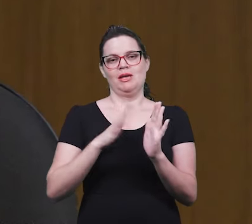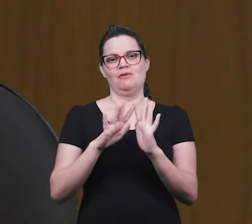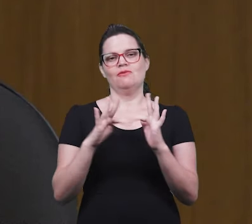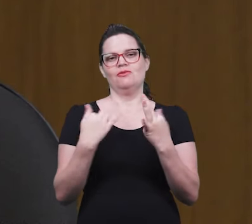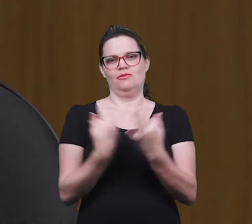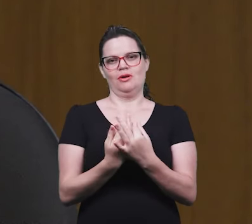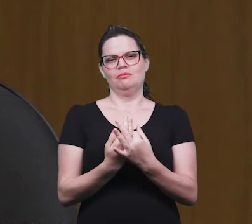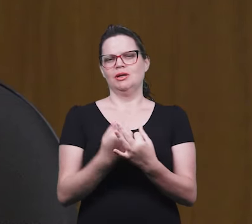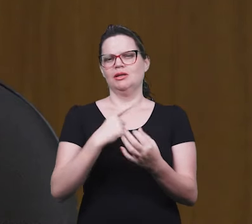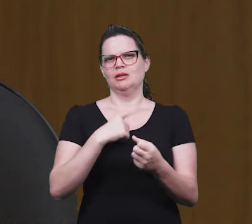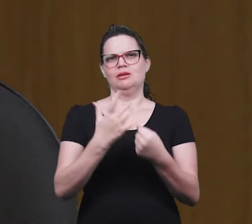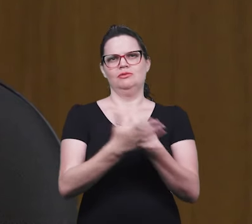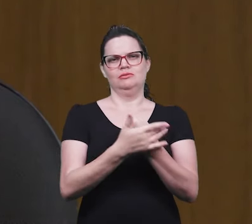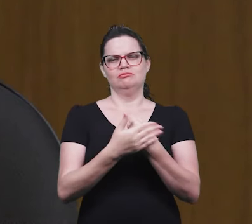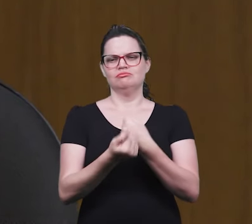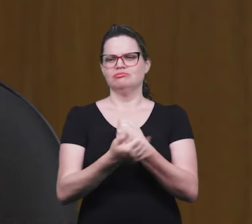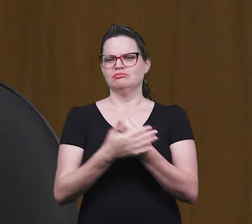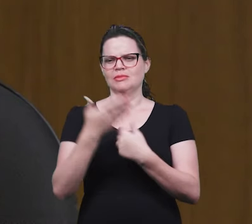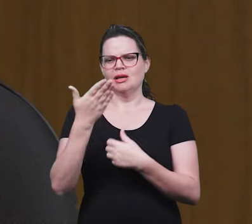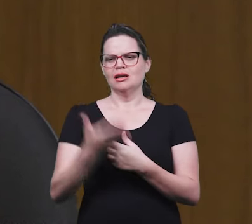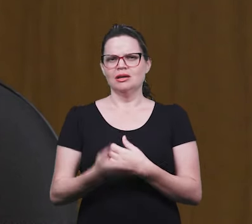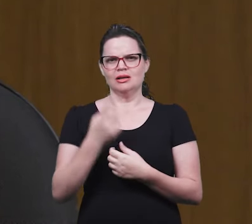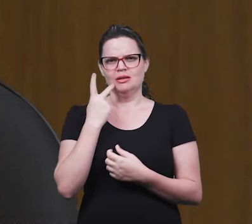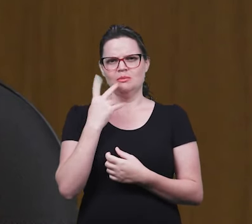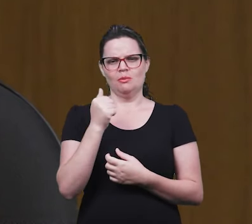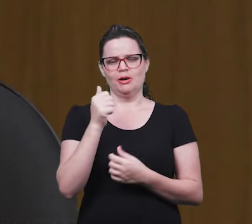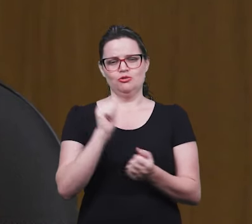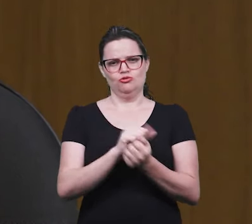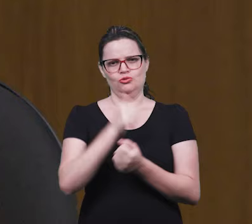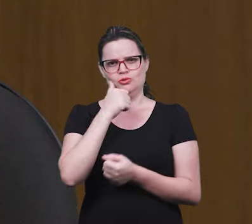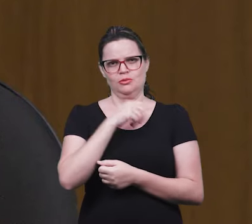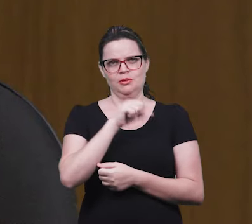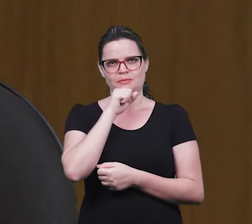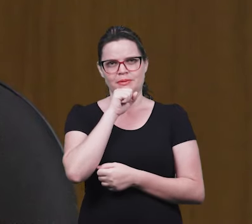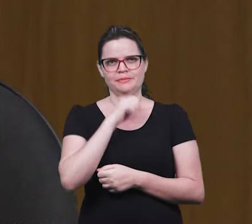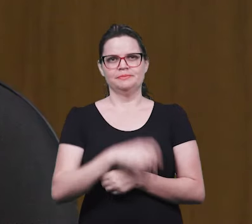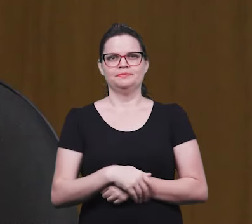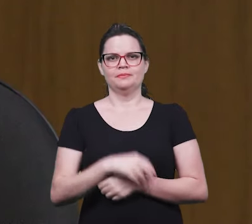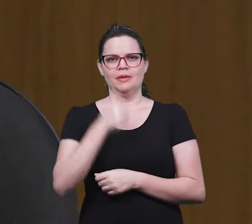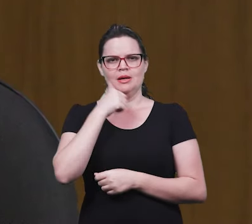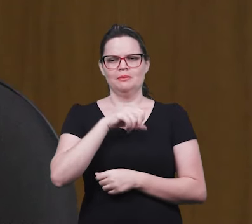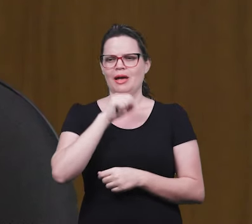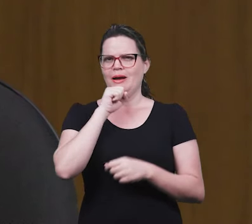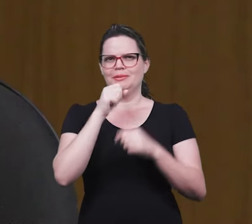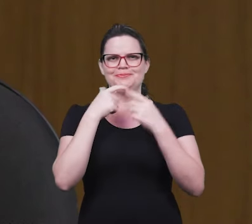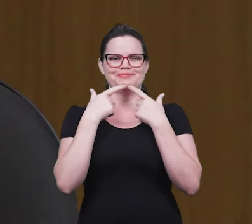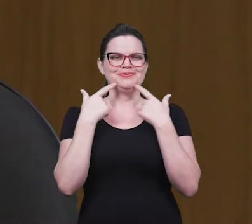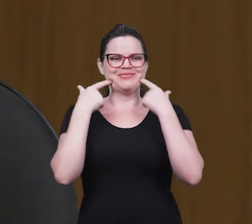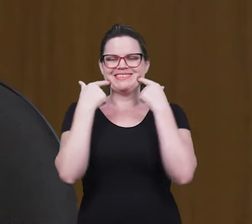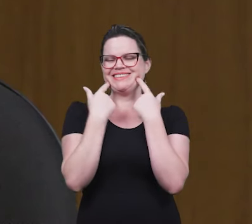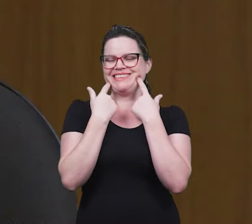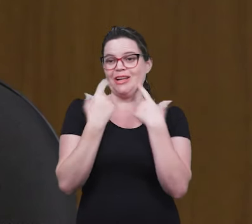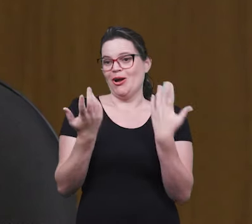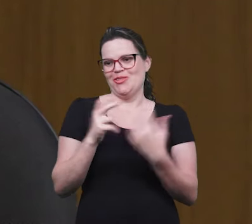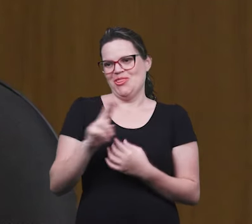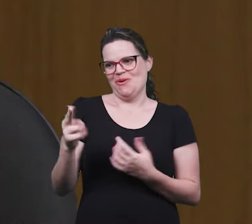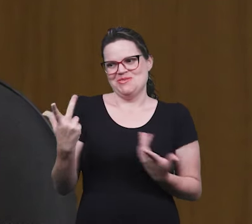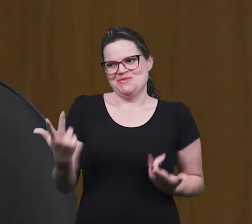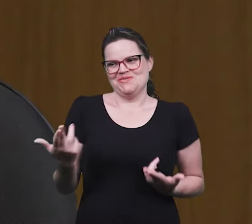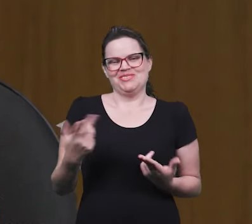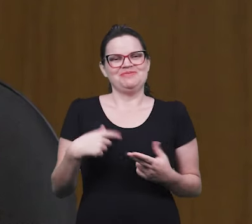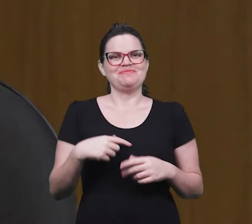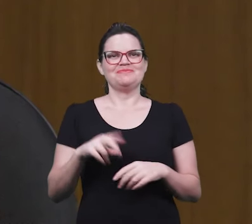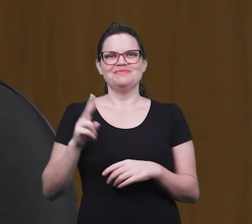pelo carinho, pela palavra dele, junto com mamãe. Mamãe era muito carismática, olha o nome, né?